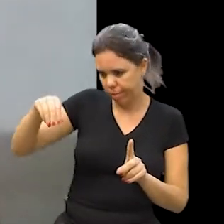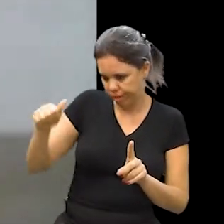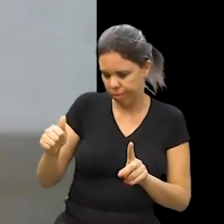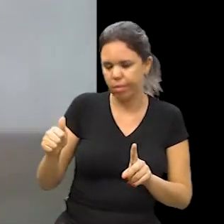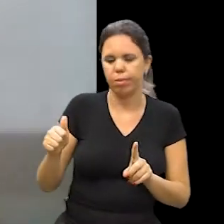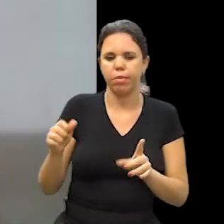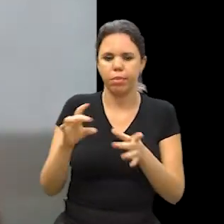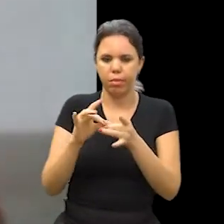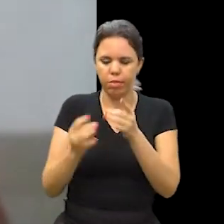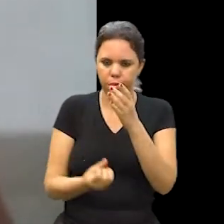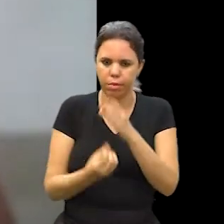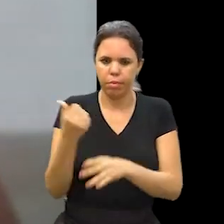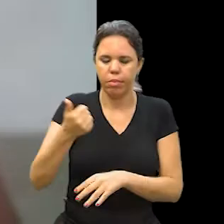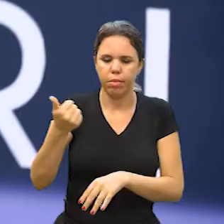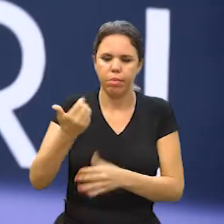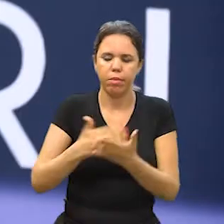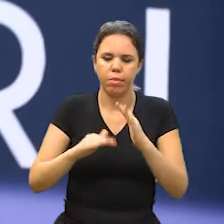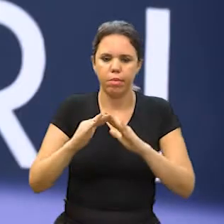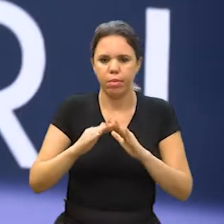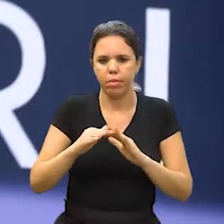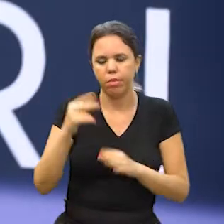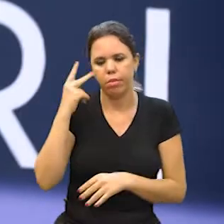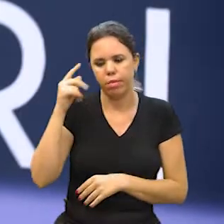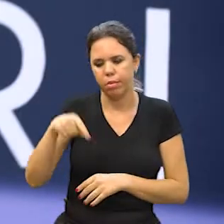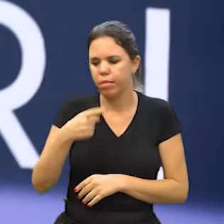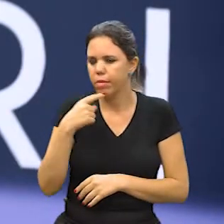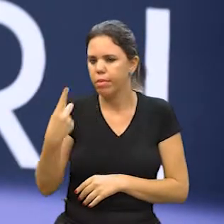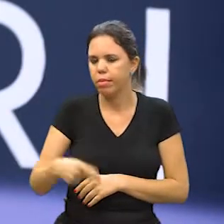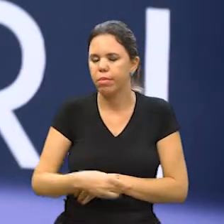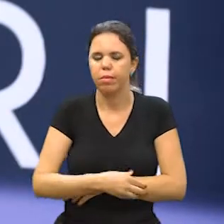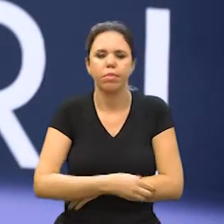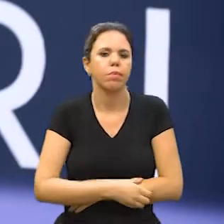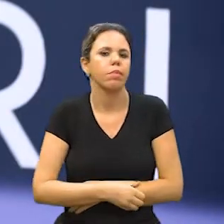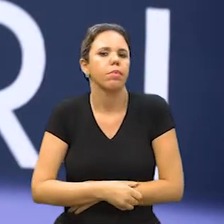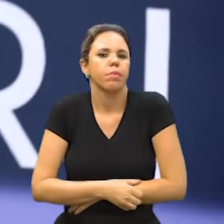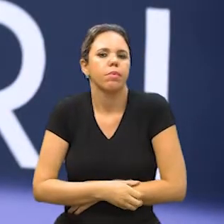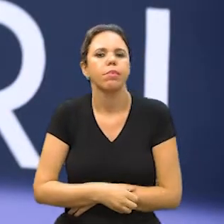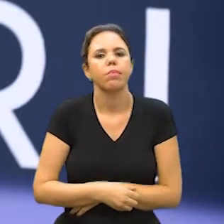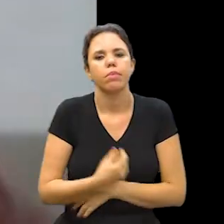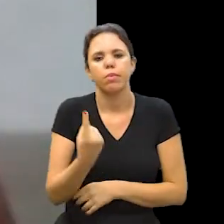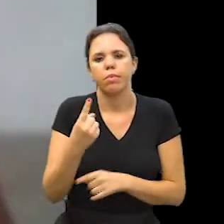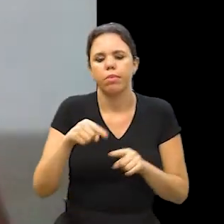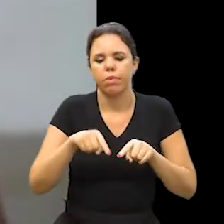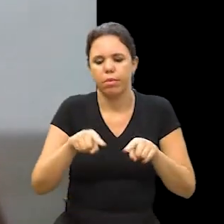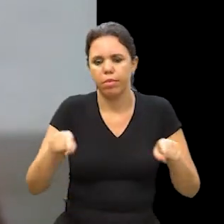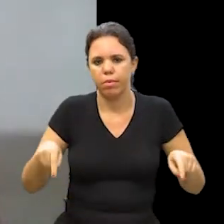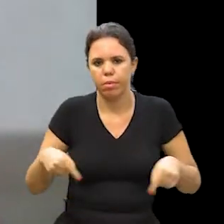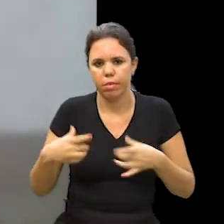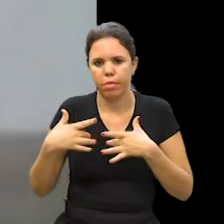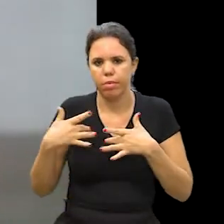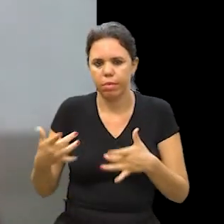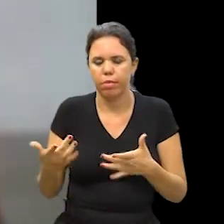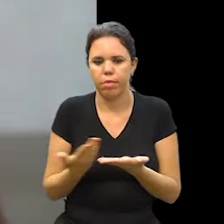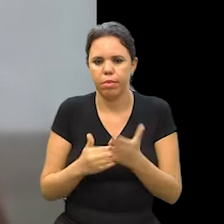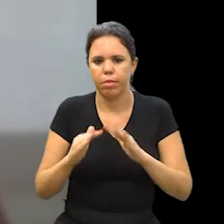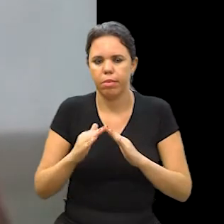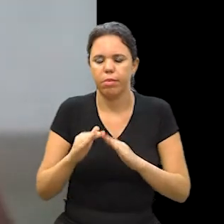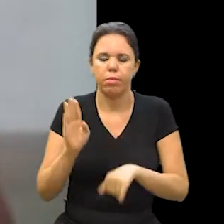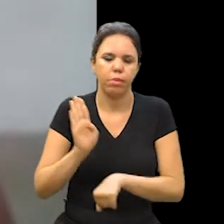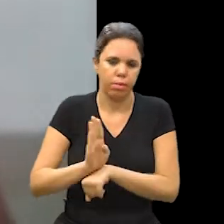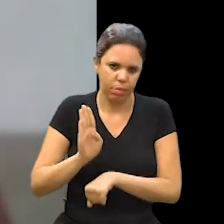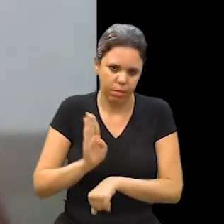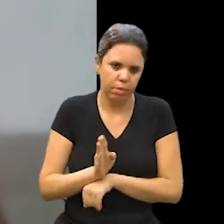primeira escola no interior de São Paulo, que é aqui em Campinas, né, uma sala que foi cedida pelo Colégio